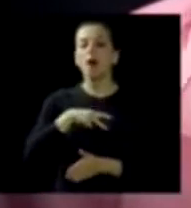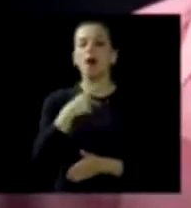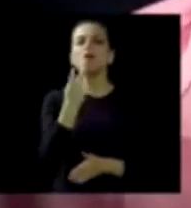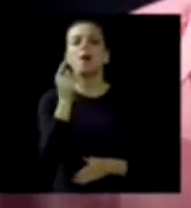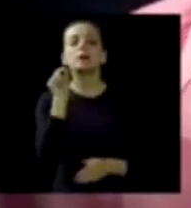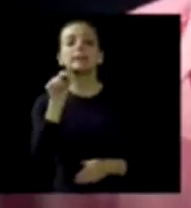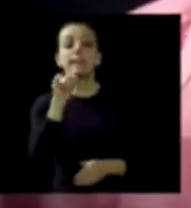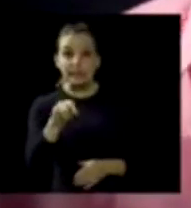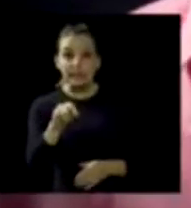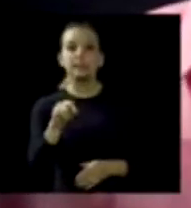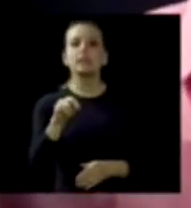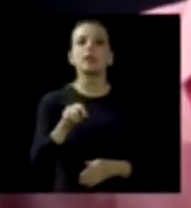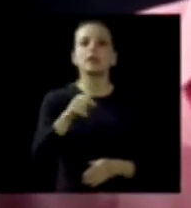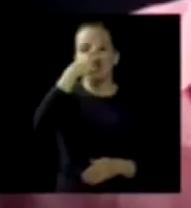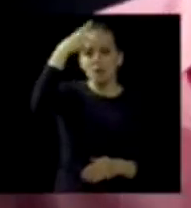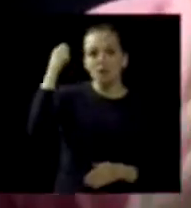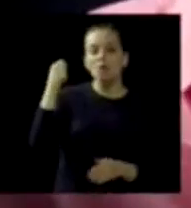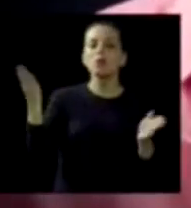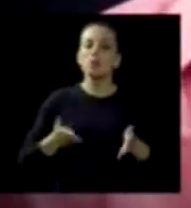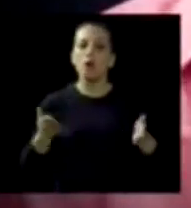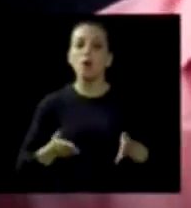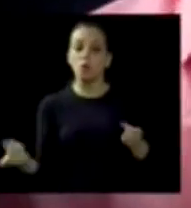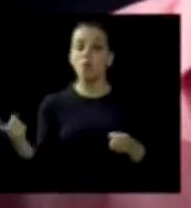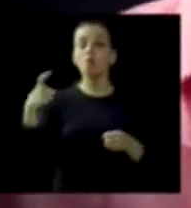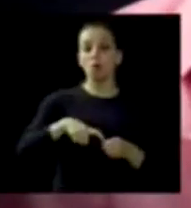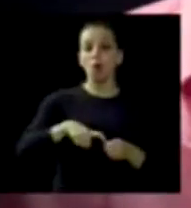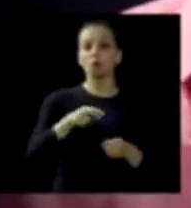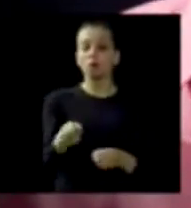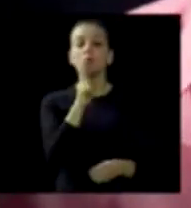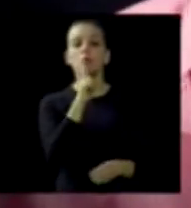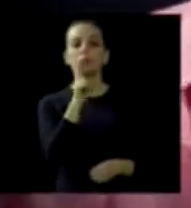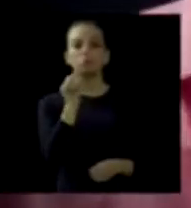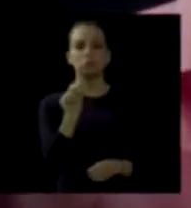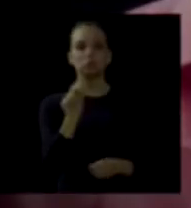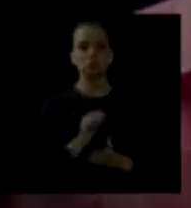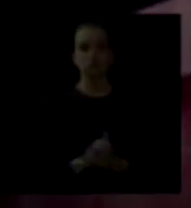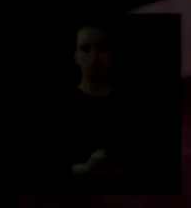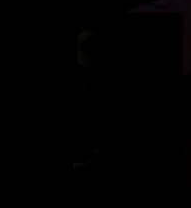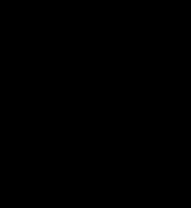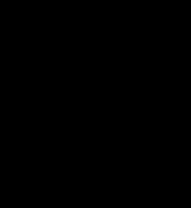lá e iam para o hospital particular da cidade. Fala para nós, se você ganhar, eles vão voltar?